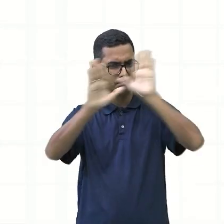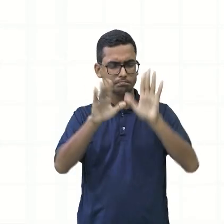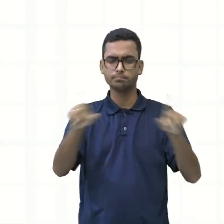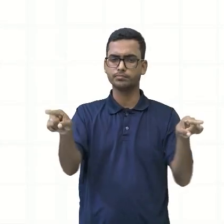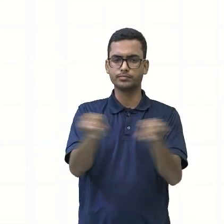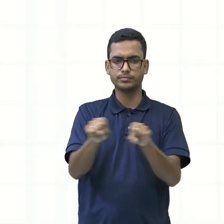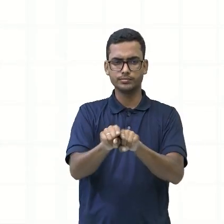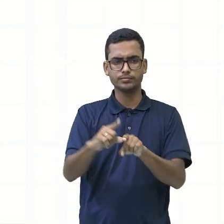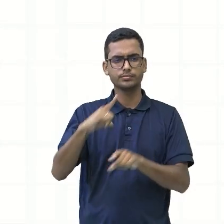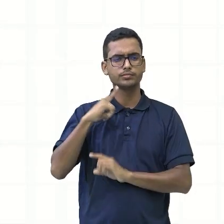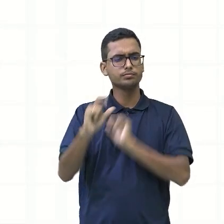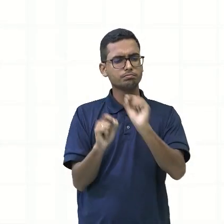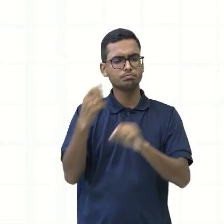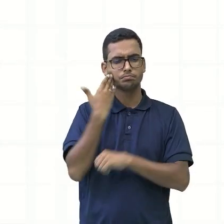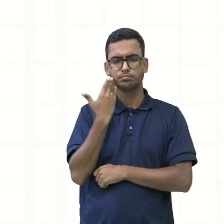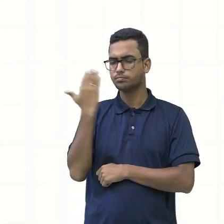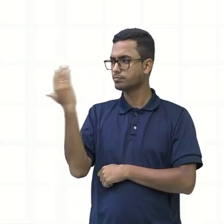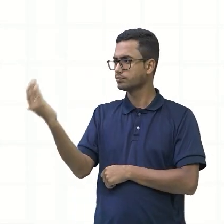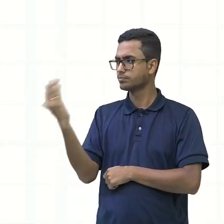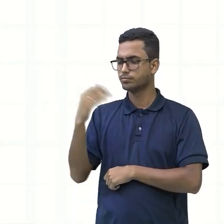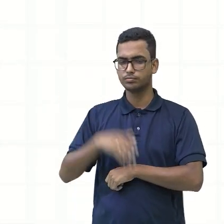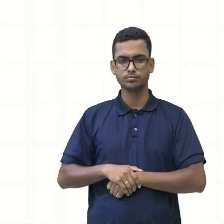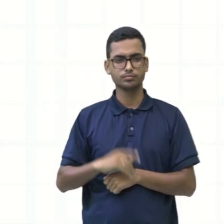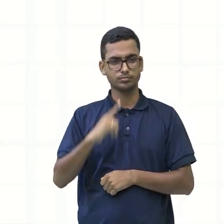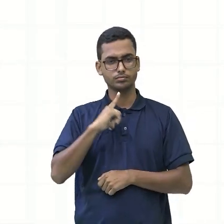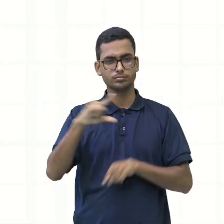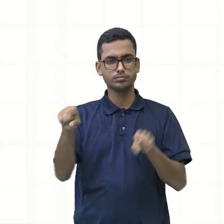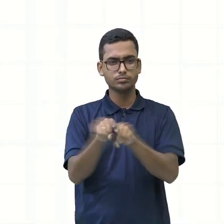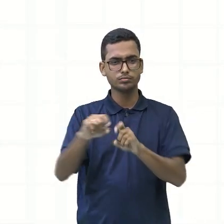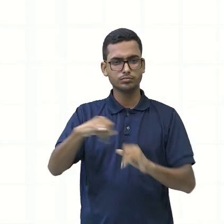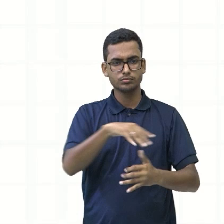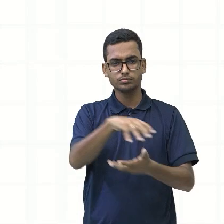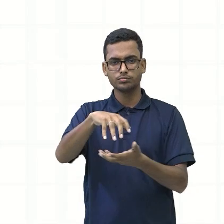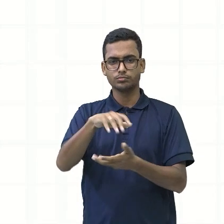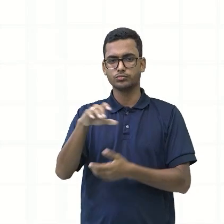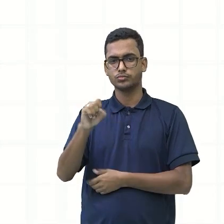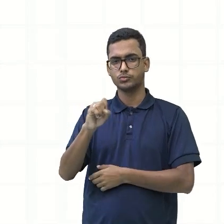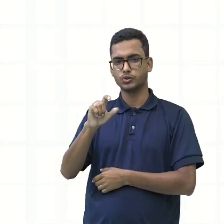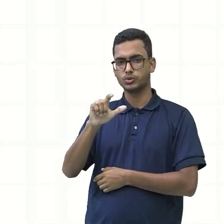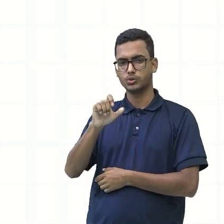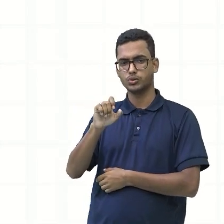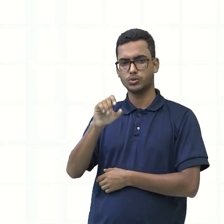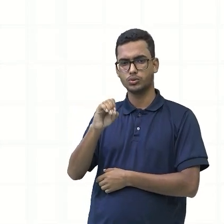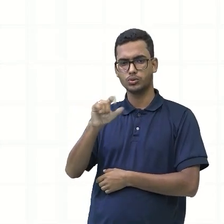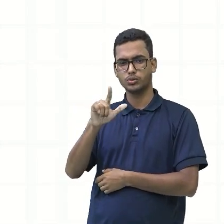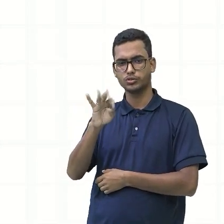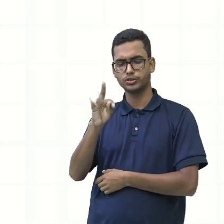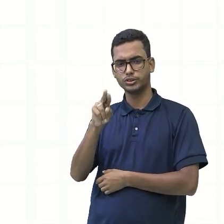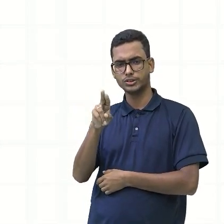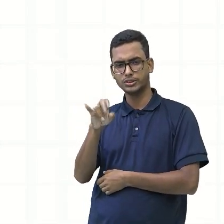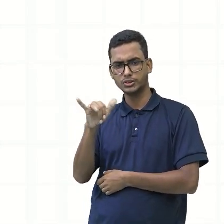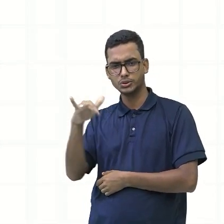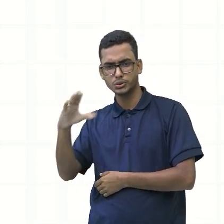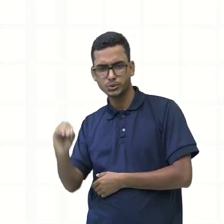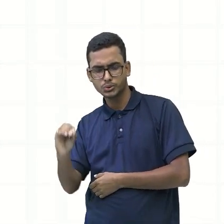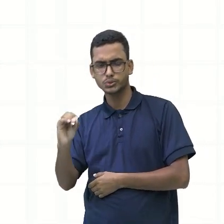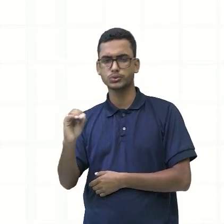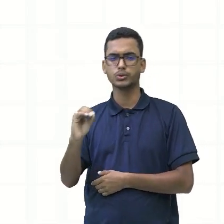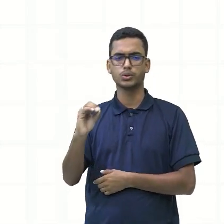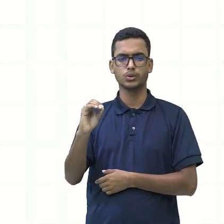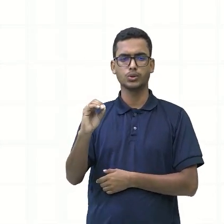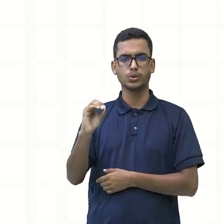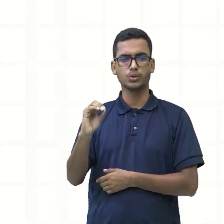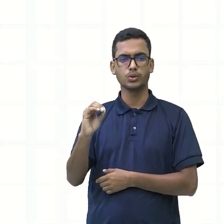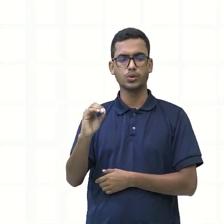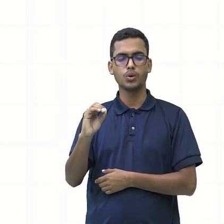temos também solstícios e equinócios. Esse solstício, gente, é quando o dia ele